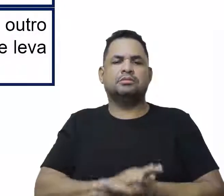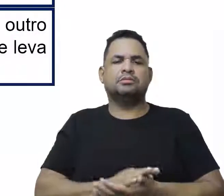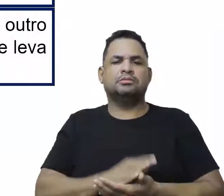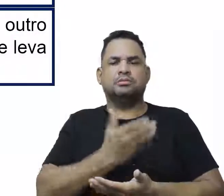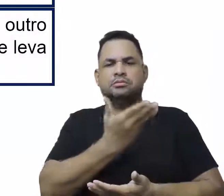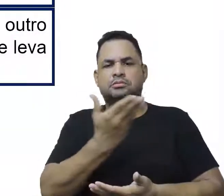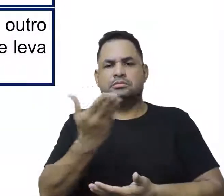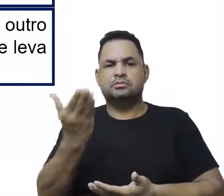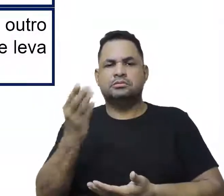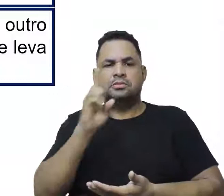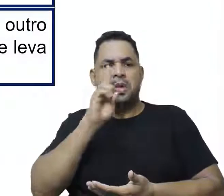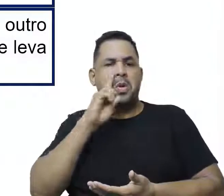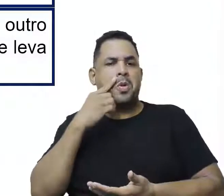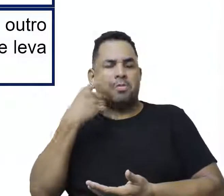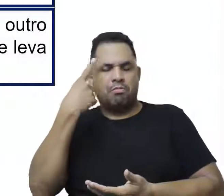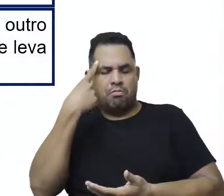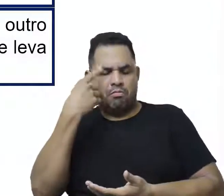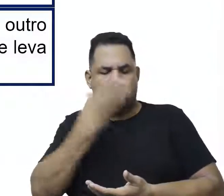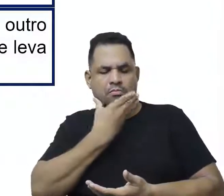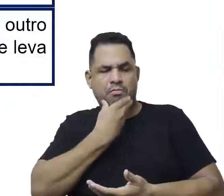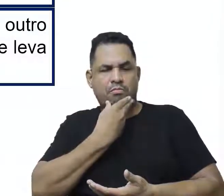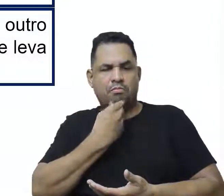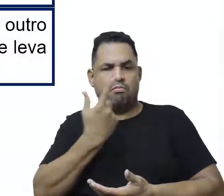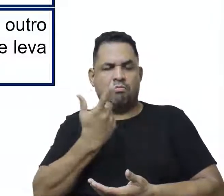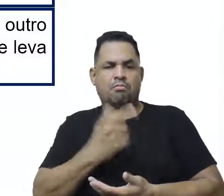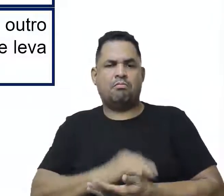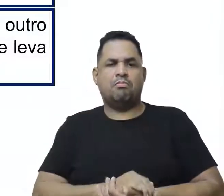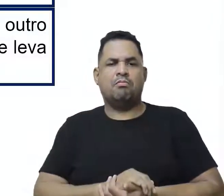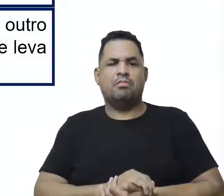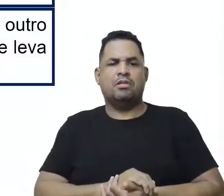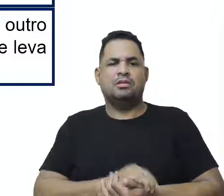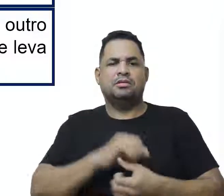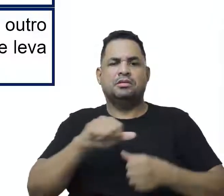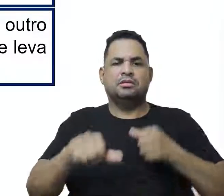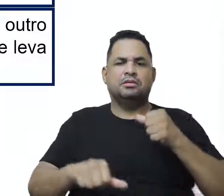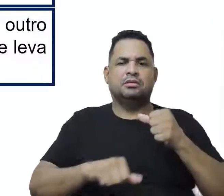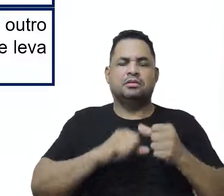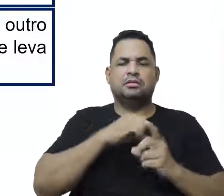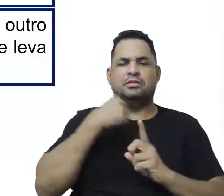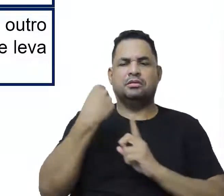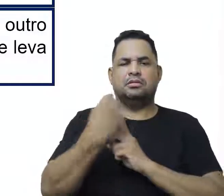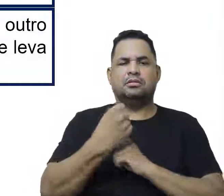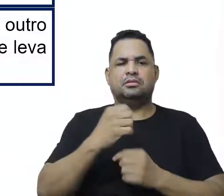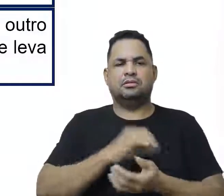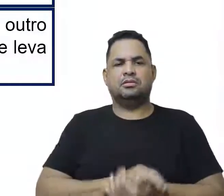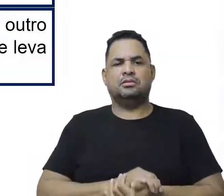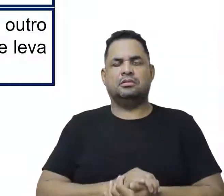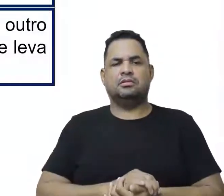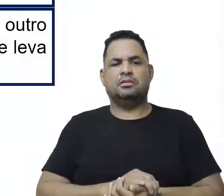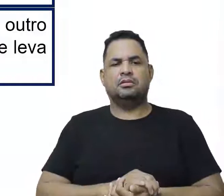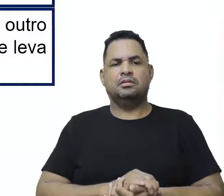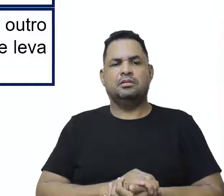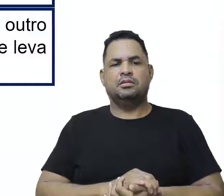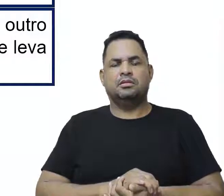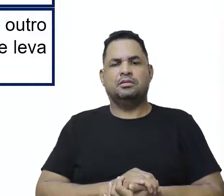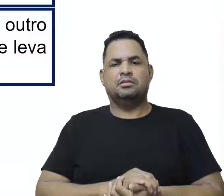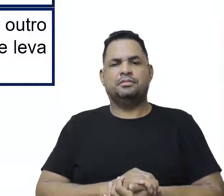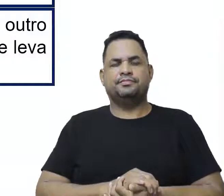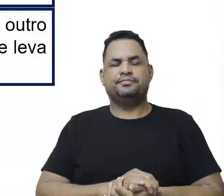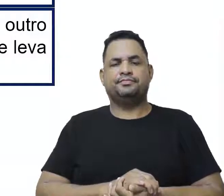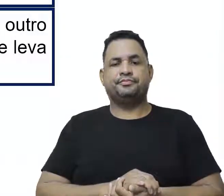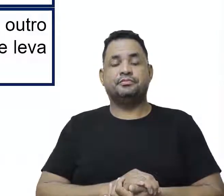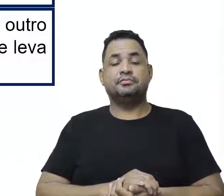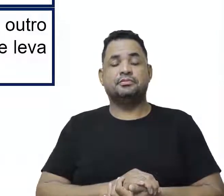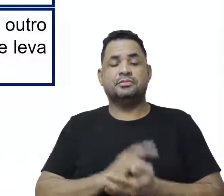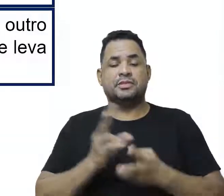eu dou carne Pensa aí a mudança né a mudança social Então se